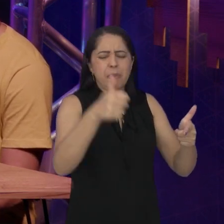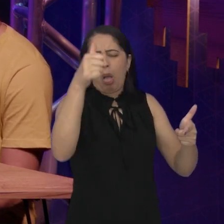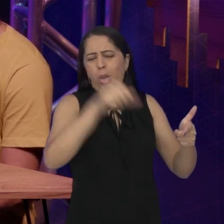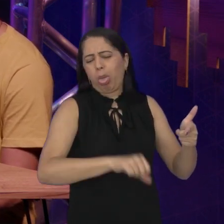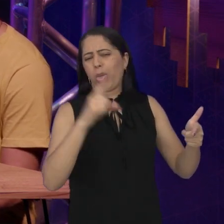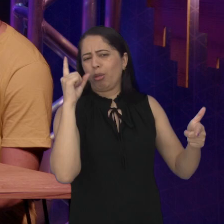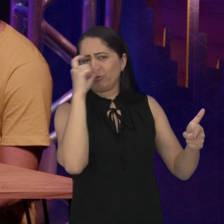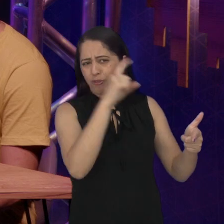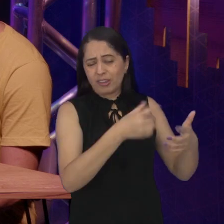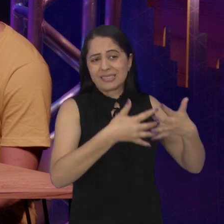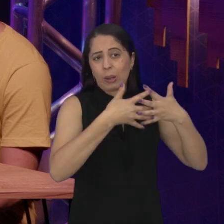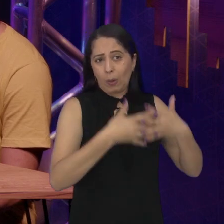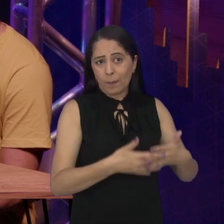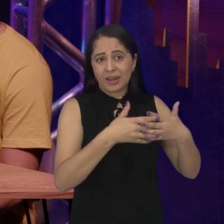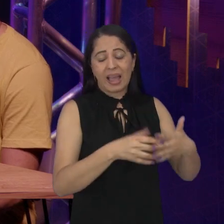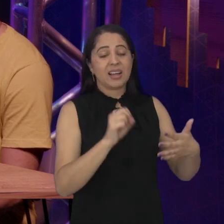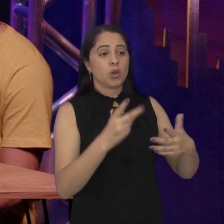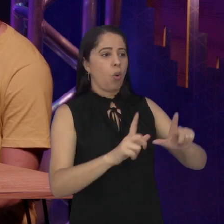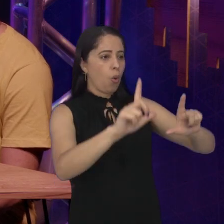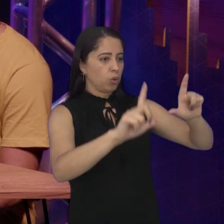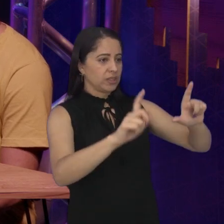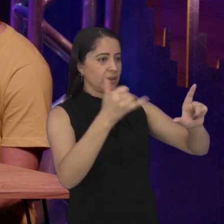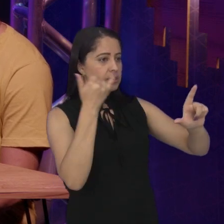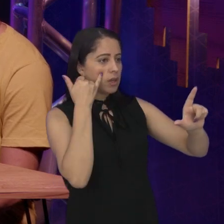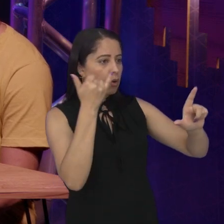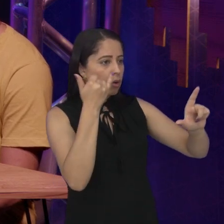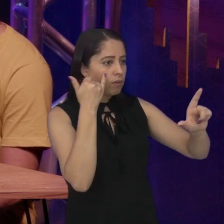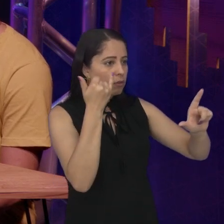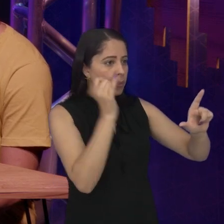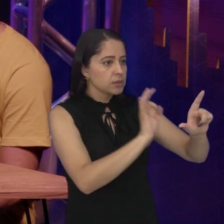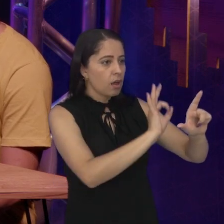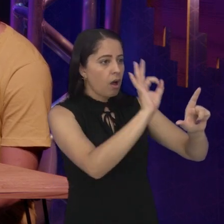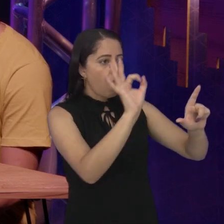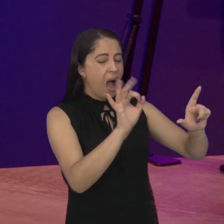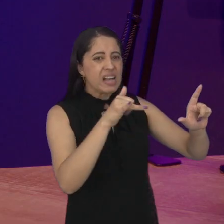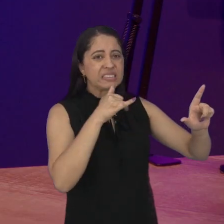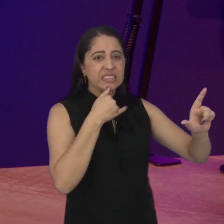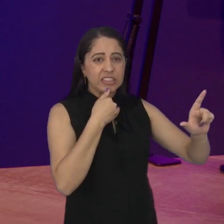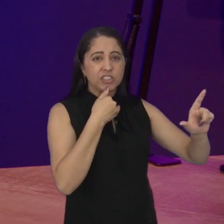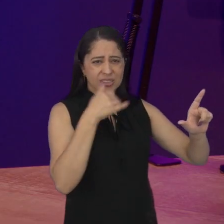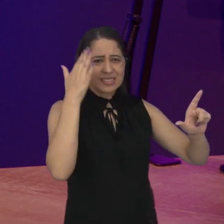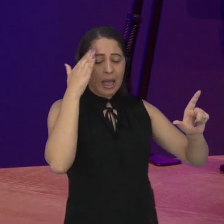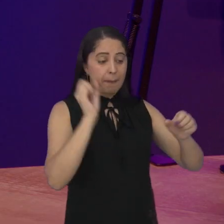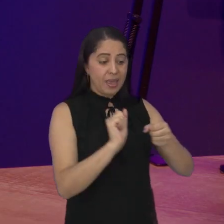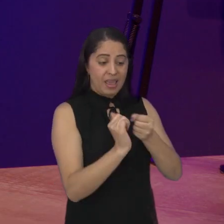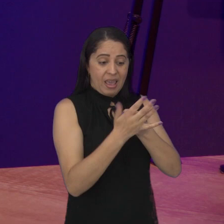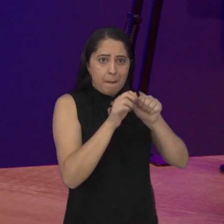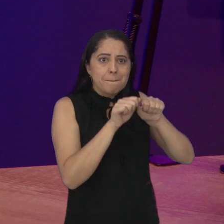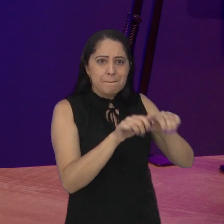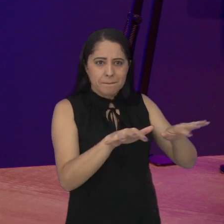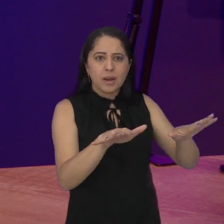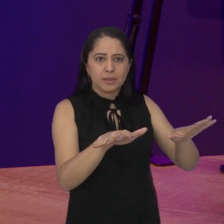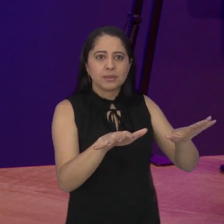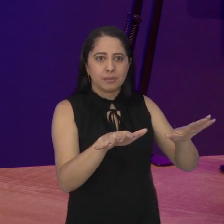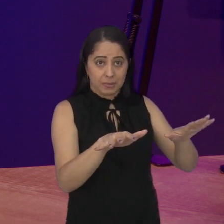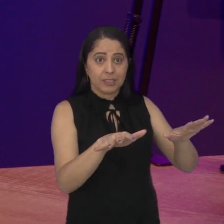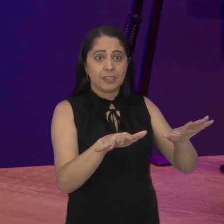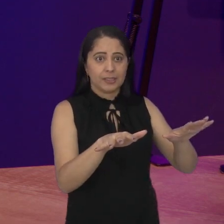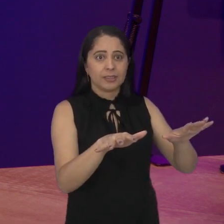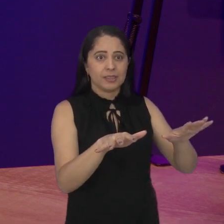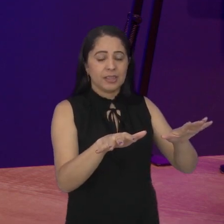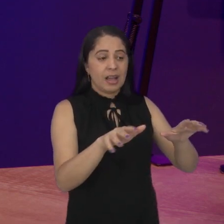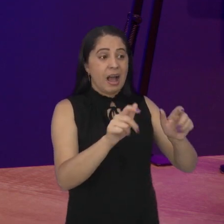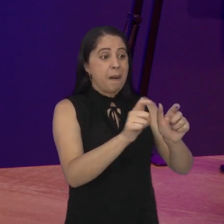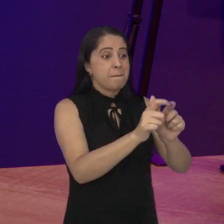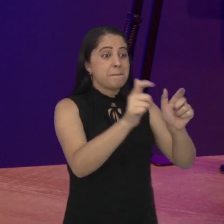difícil, tá complicada, ou quando a gente vê notícias, né, muito tristes, né, igual durante a pandemia, a gente viu que o